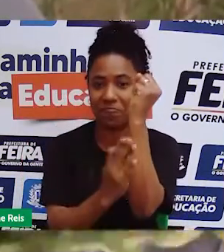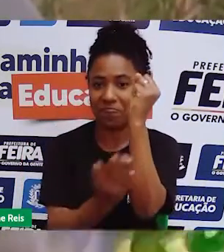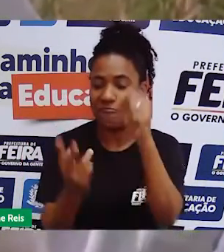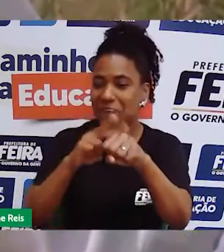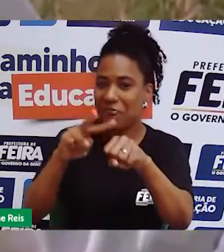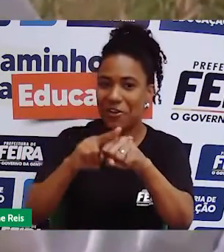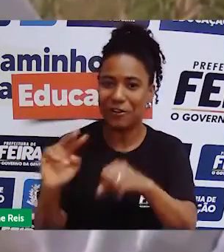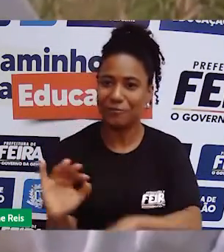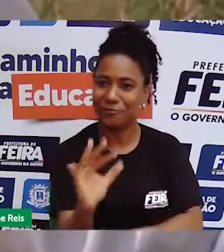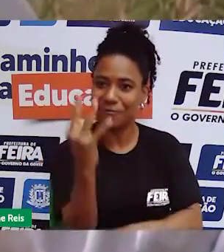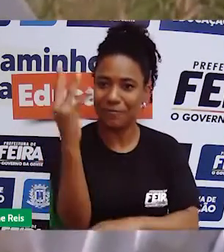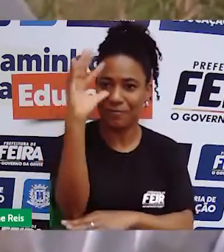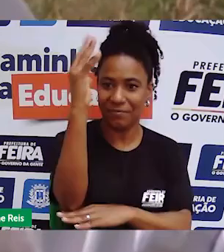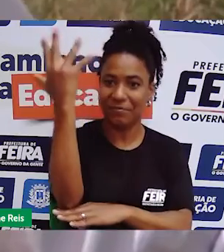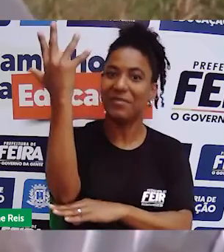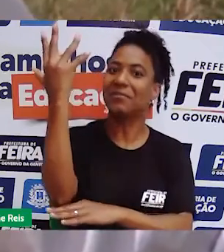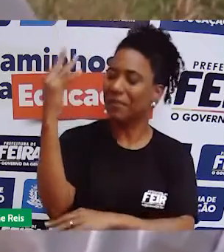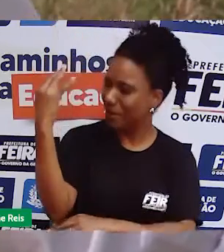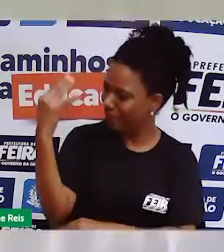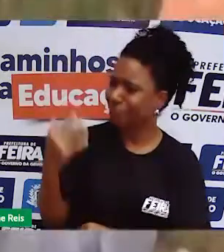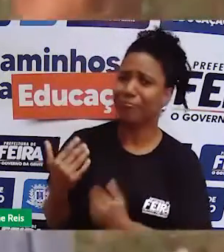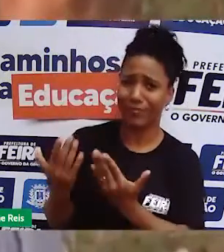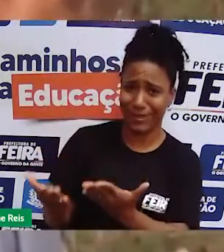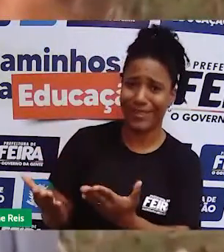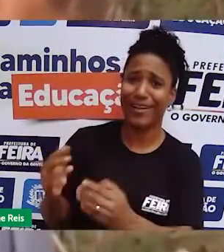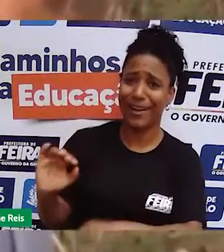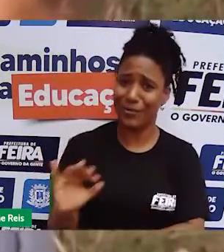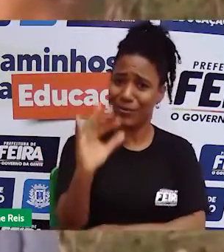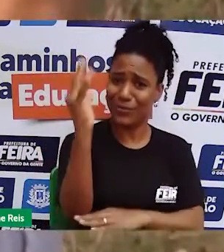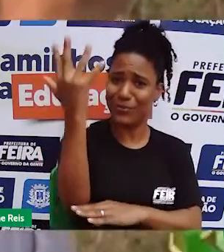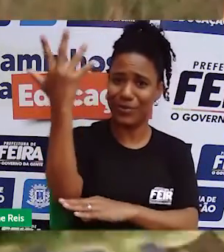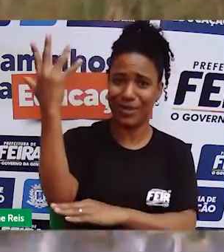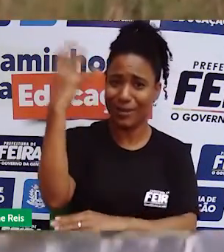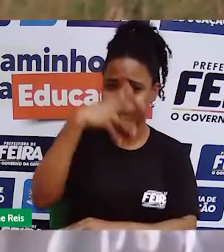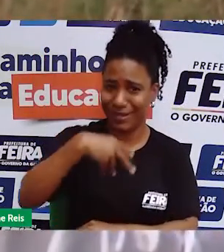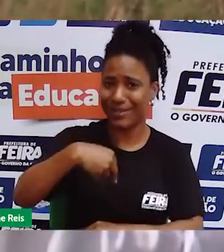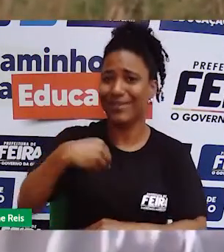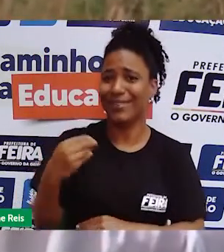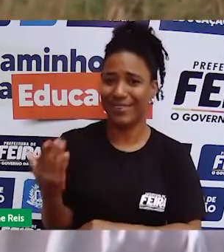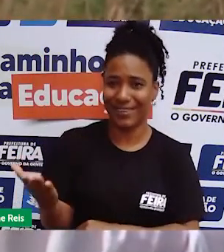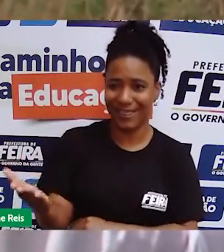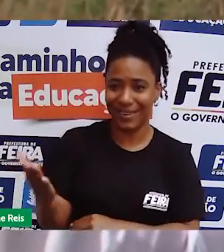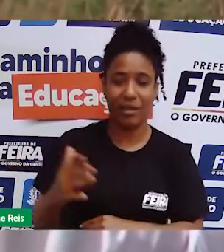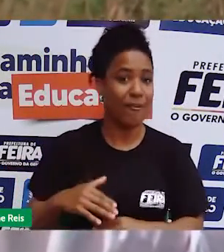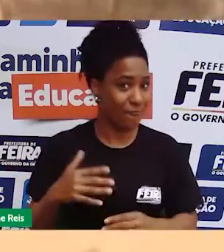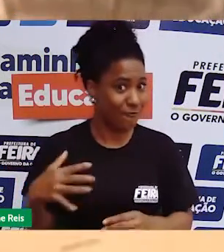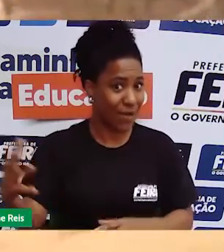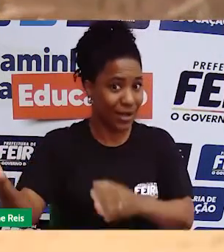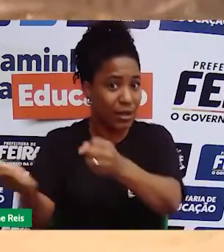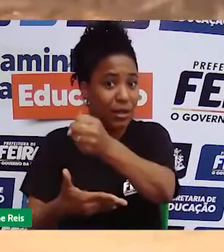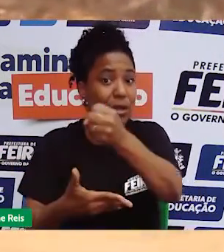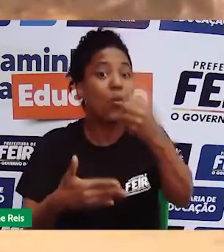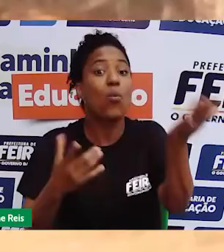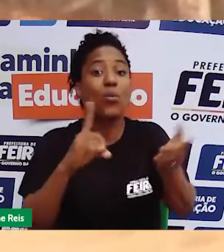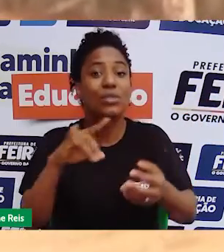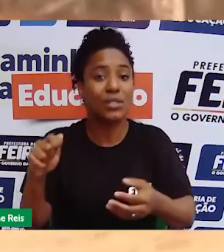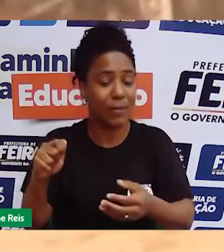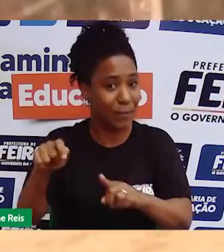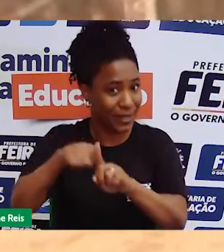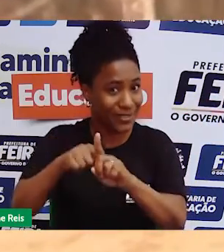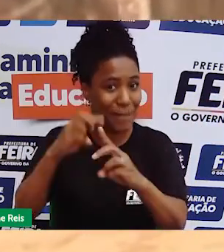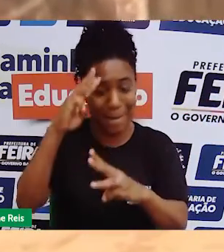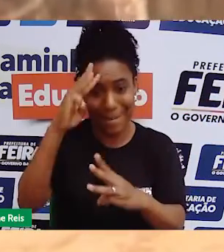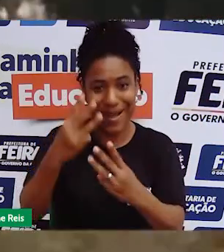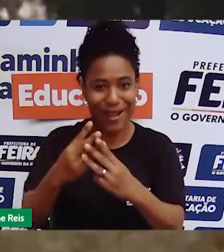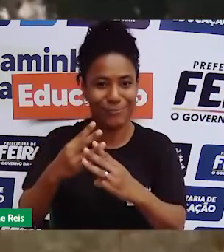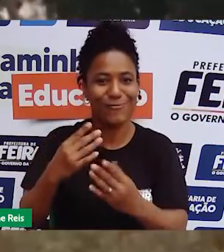Envelheceu e tá bonita. A gente está em janeiro, vai colher quando agora? Em março. Quem também ficou feliz com a chuva foi